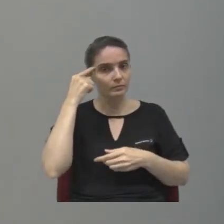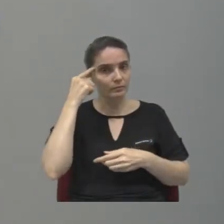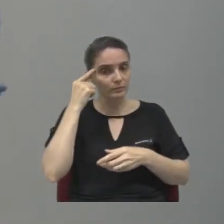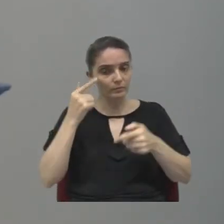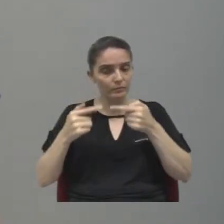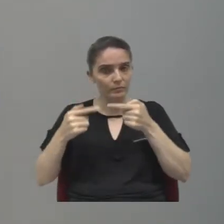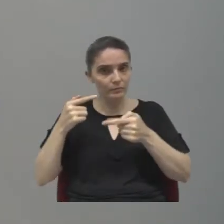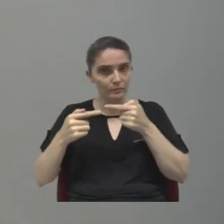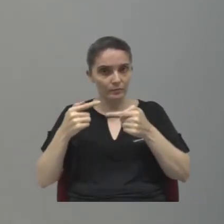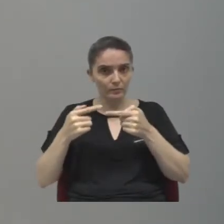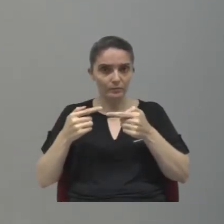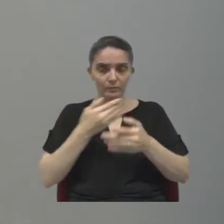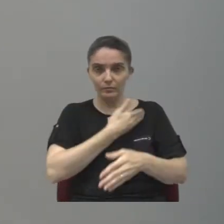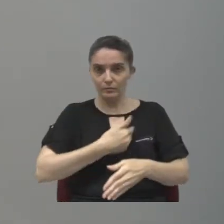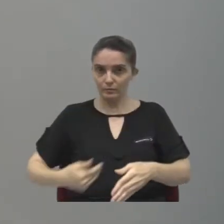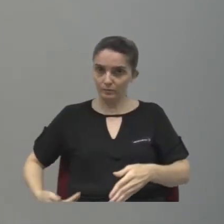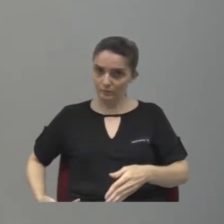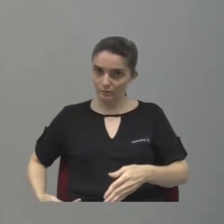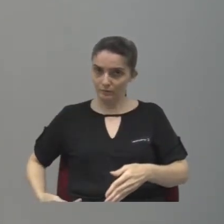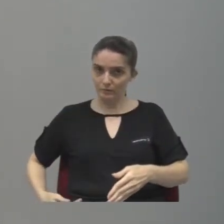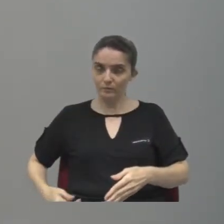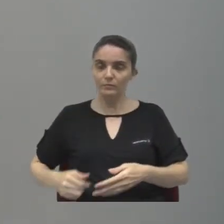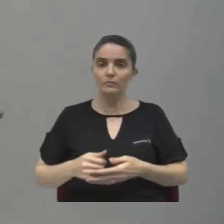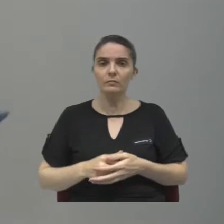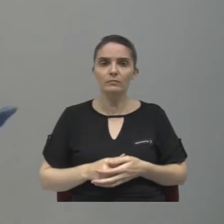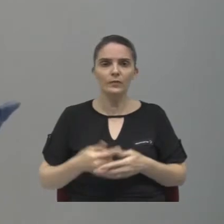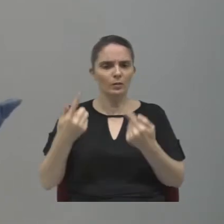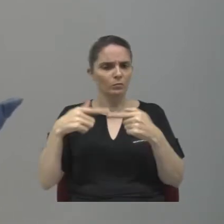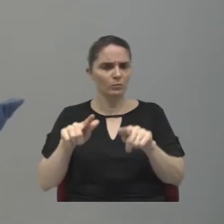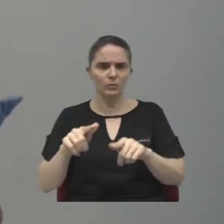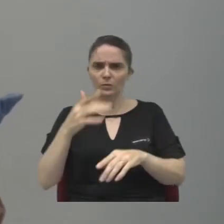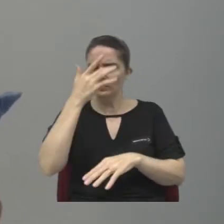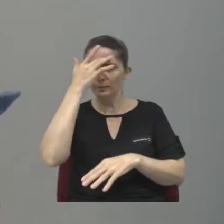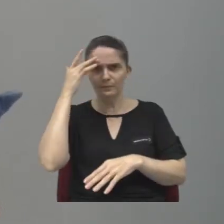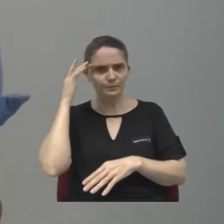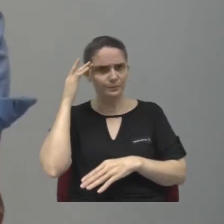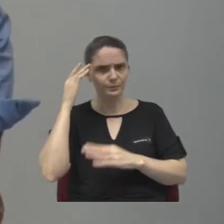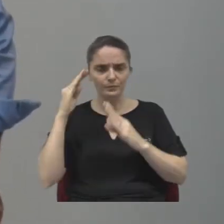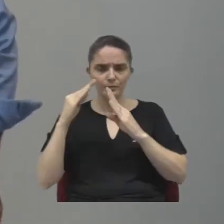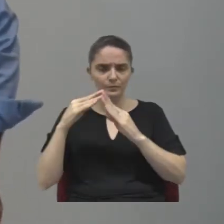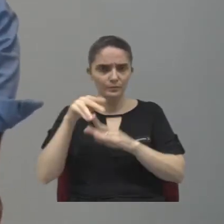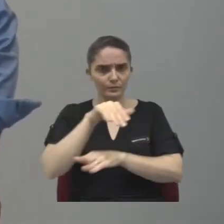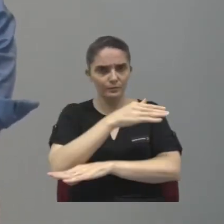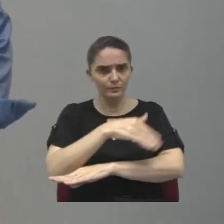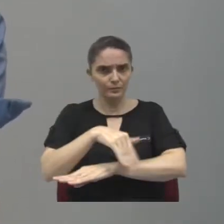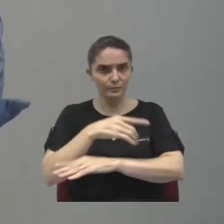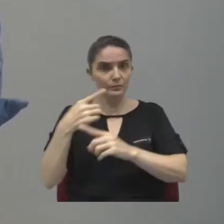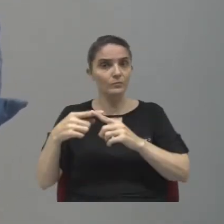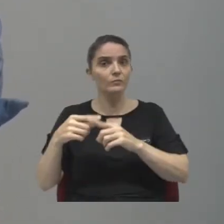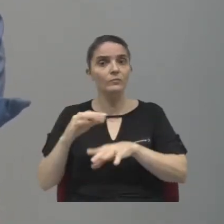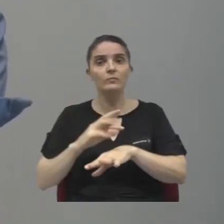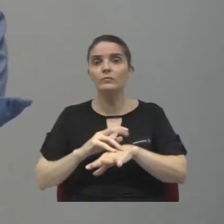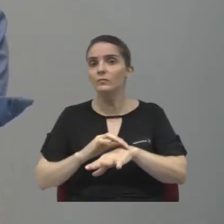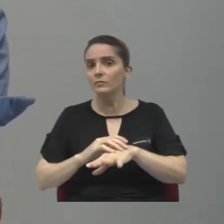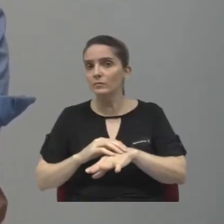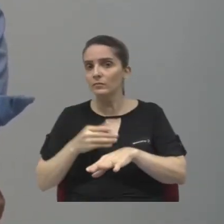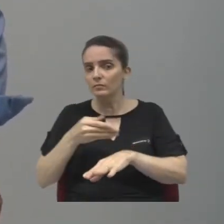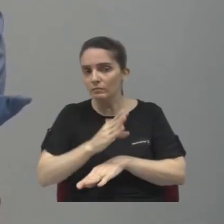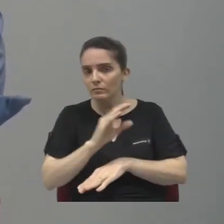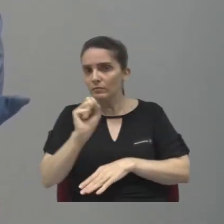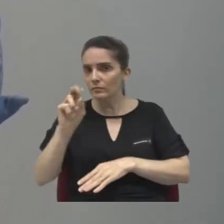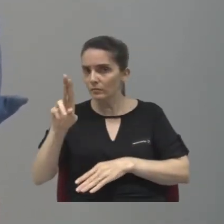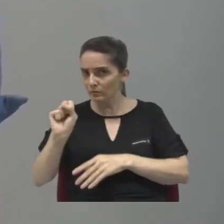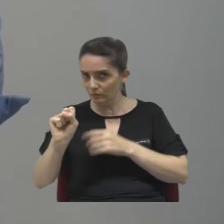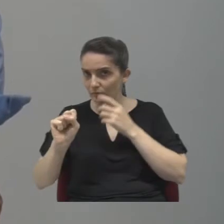de cooperativa. Eu sou contra a pessoa morar na rua pelo estado de vulnerabilidade, porque depois fica doente, vai para o serviço público.